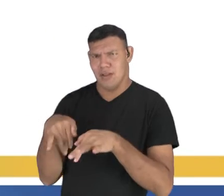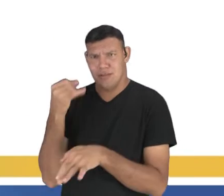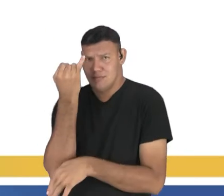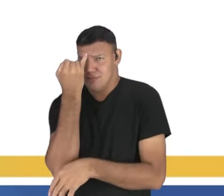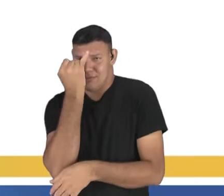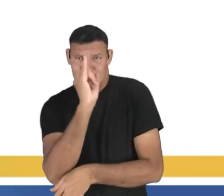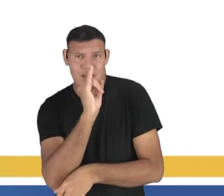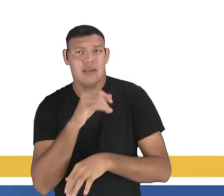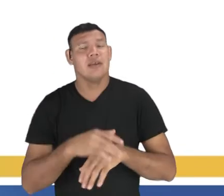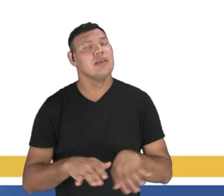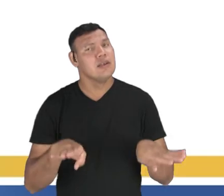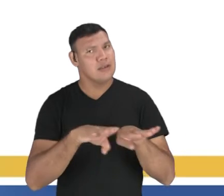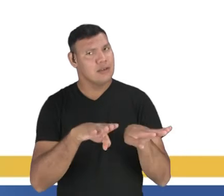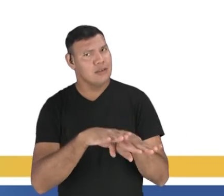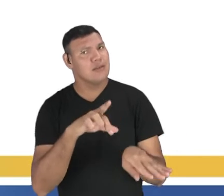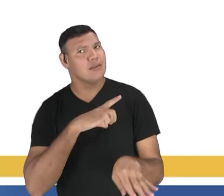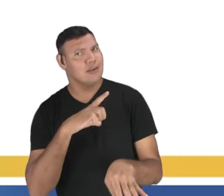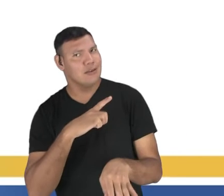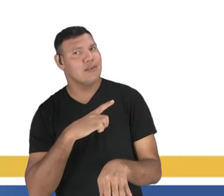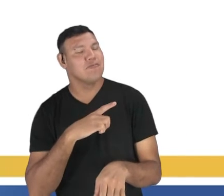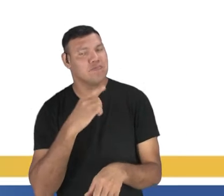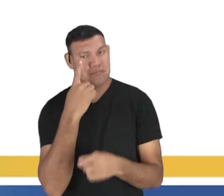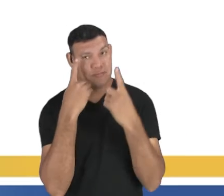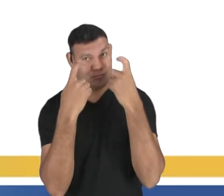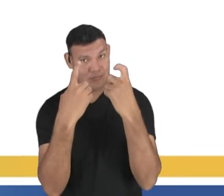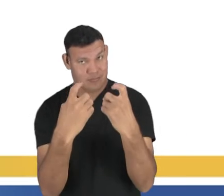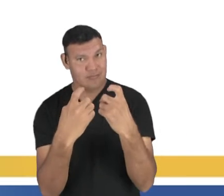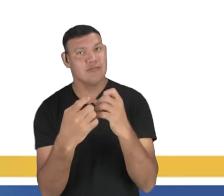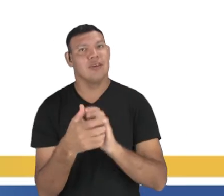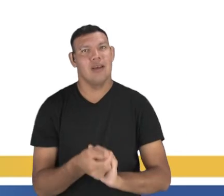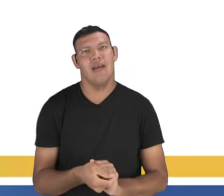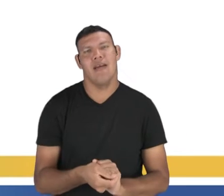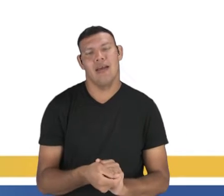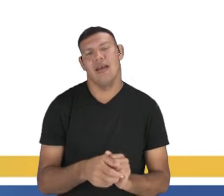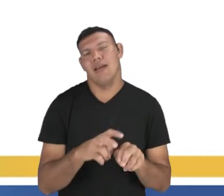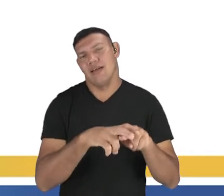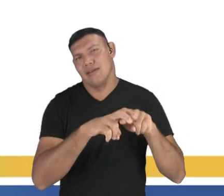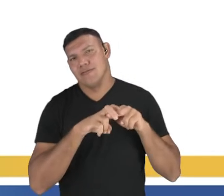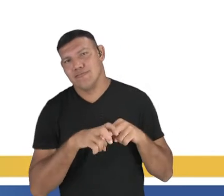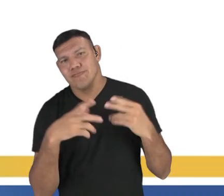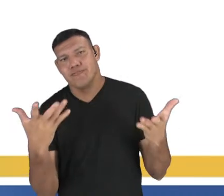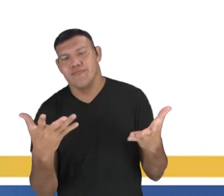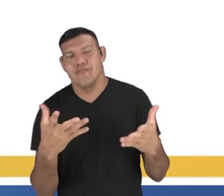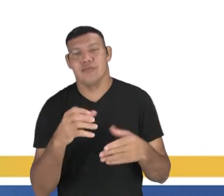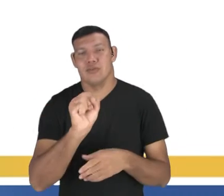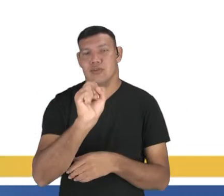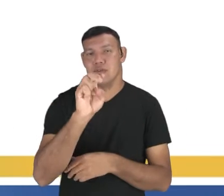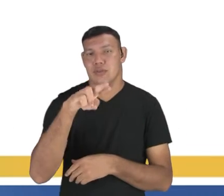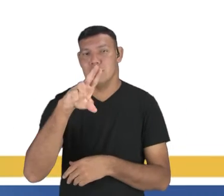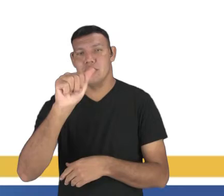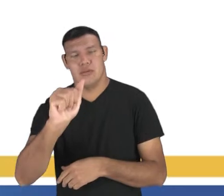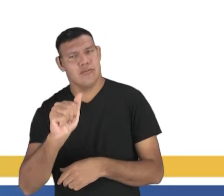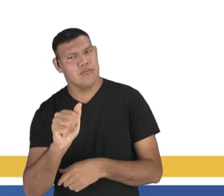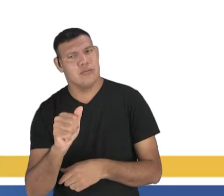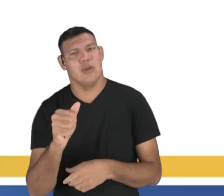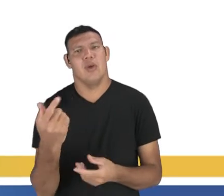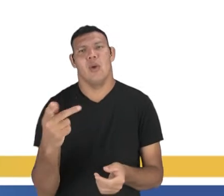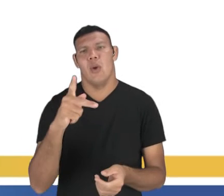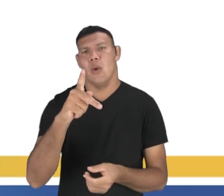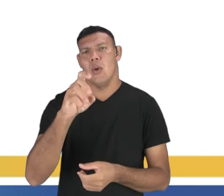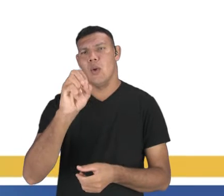ideia, eu tenho também alguns bem interessantes. Então, assim, em suma, portanto,